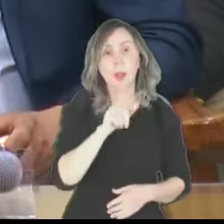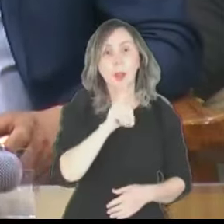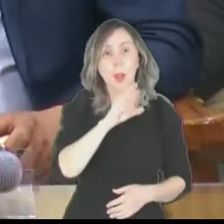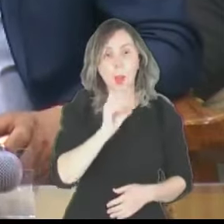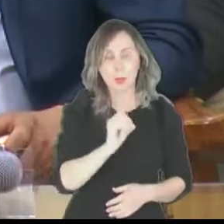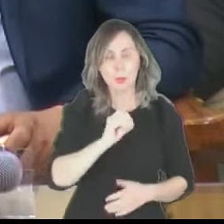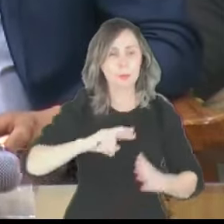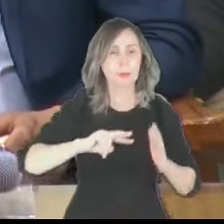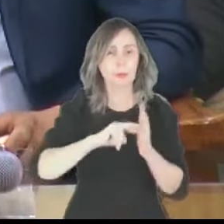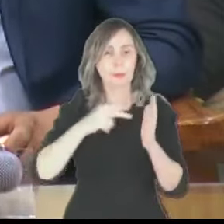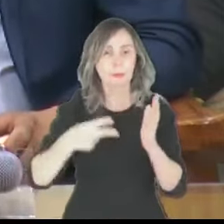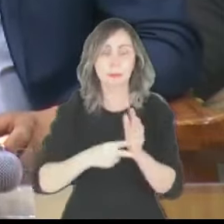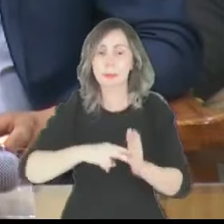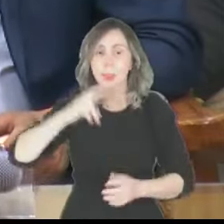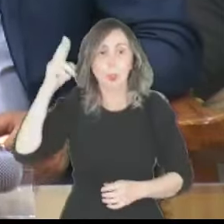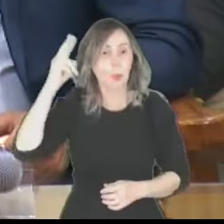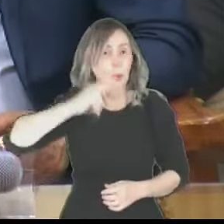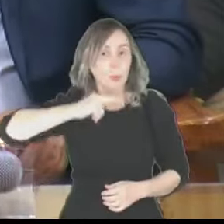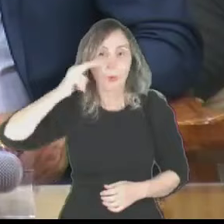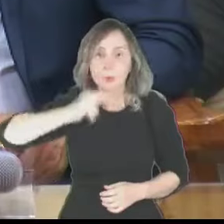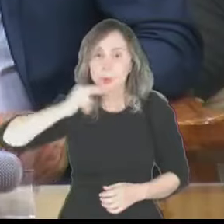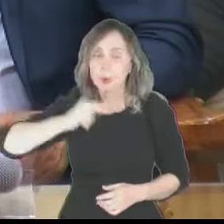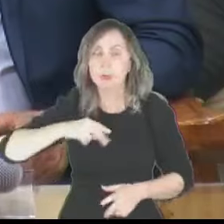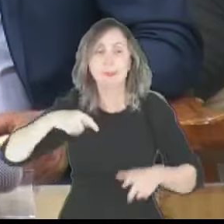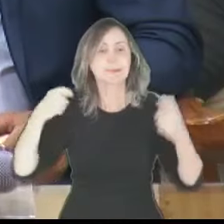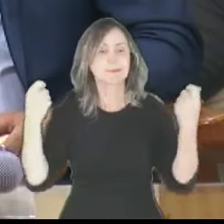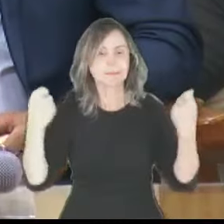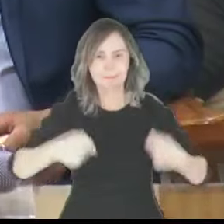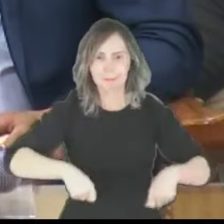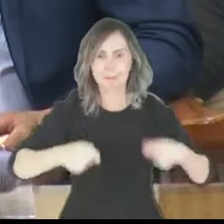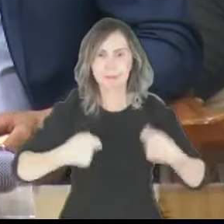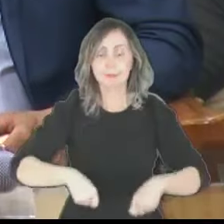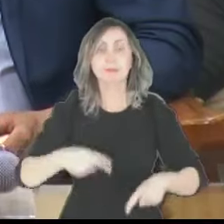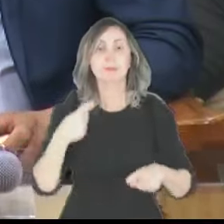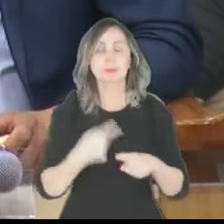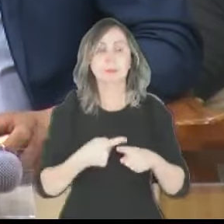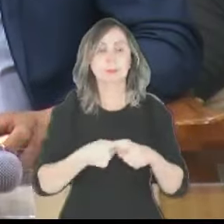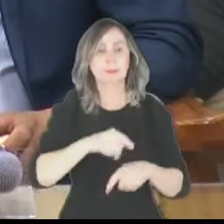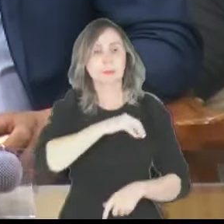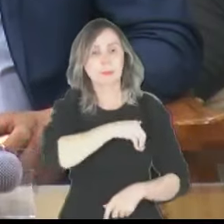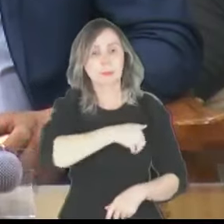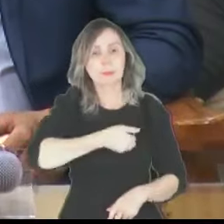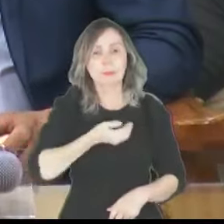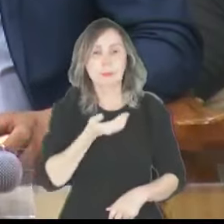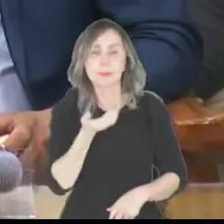e é necessário, porque a consagração a Deus é uma coisa séria.